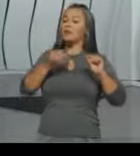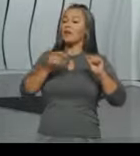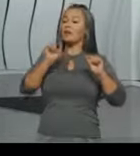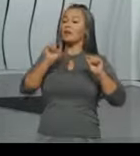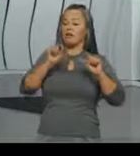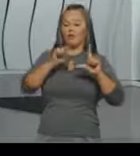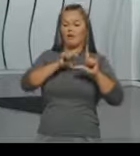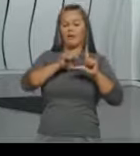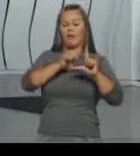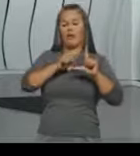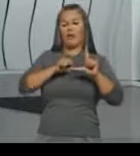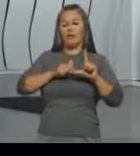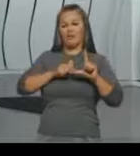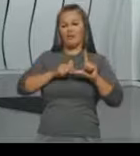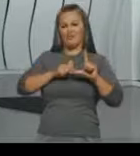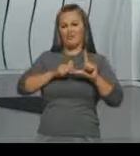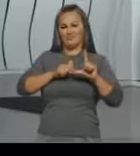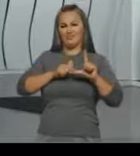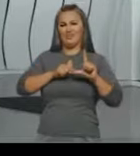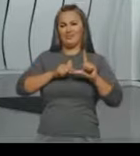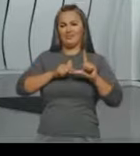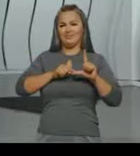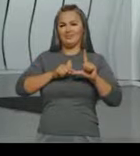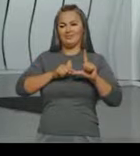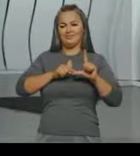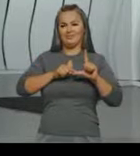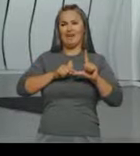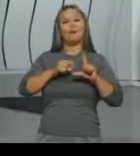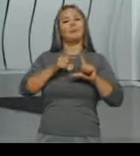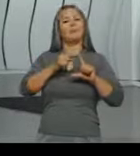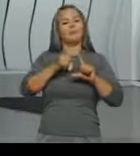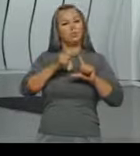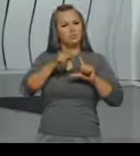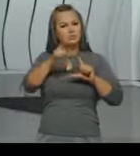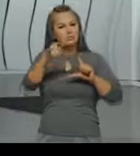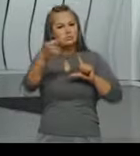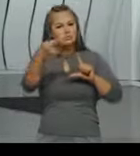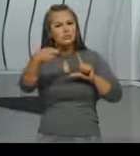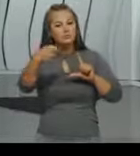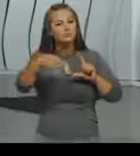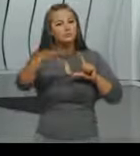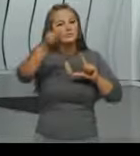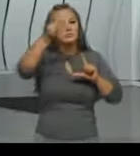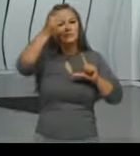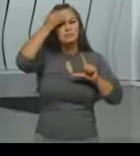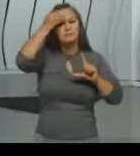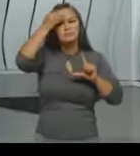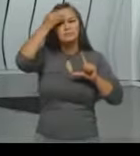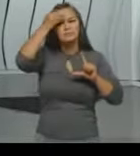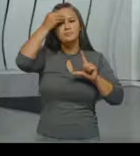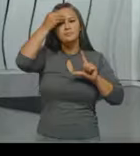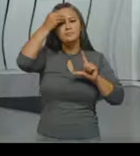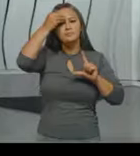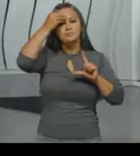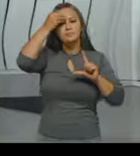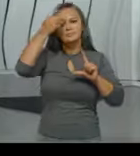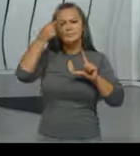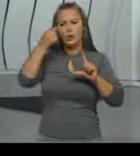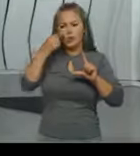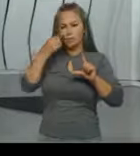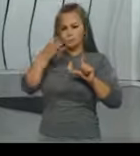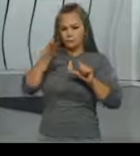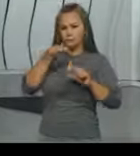do ângulo, beleza? Porque uma coisa que a gente tem que aprender com isso... Vamos lá, vamos fazer uma